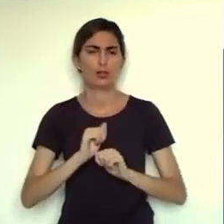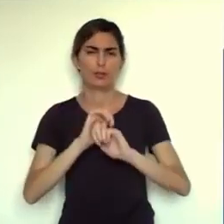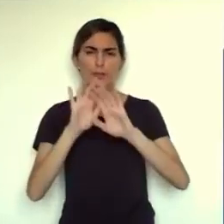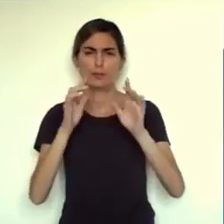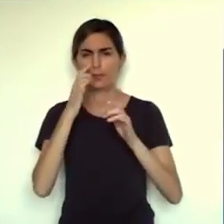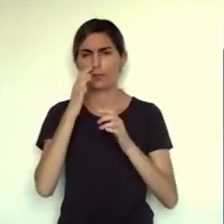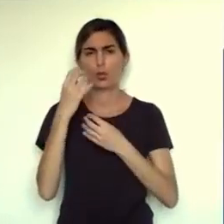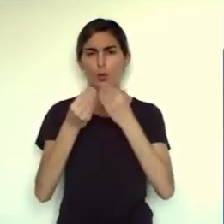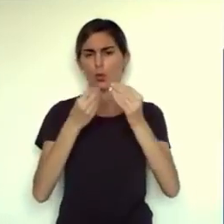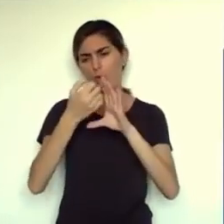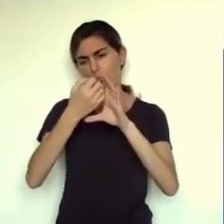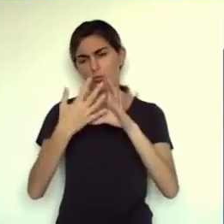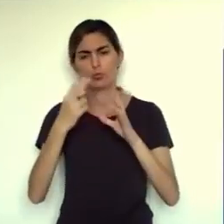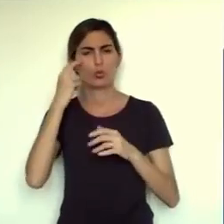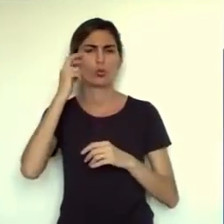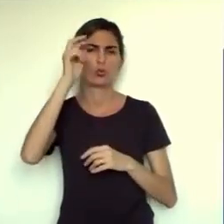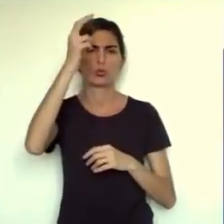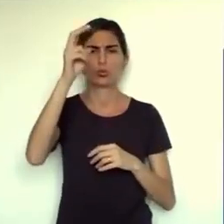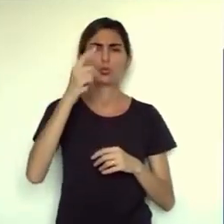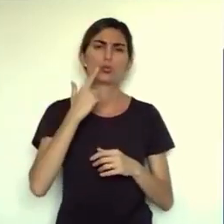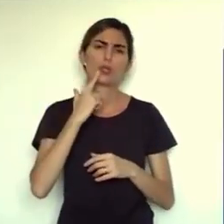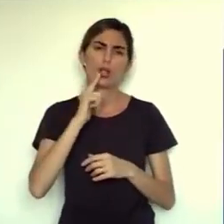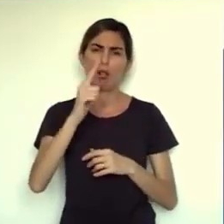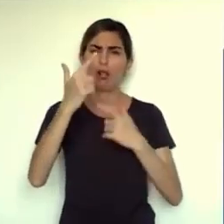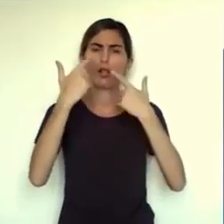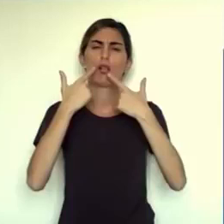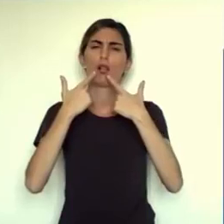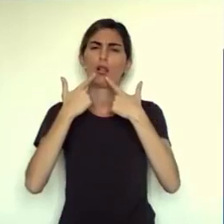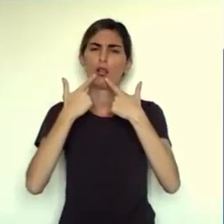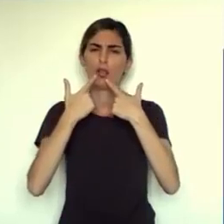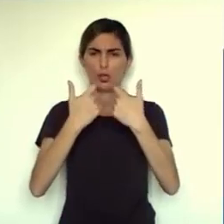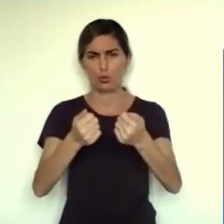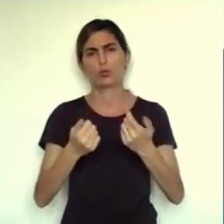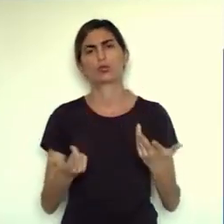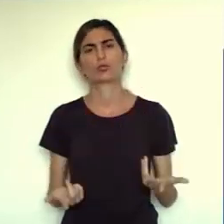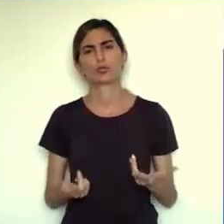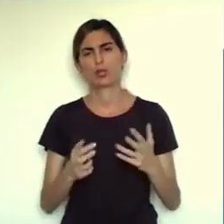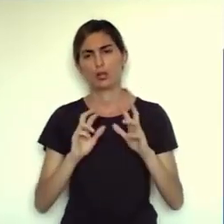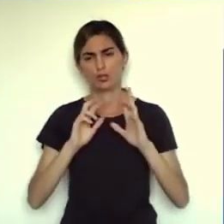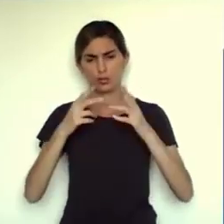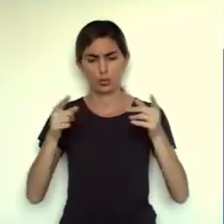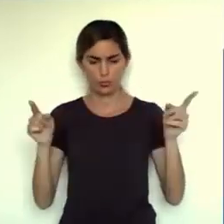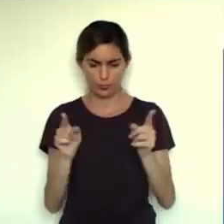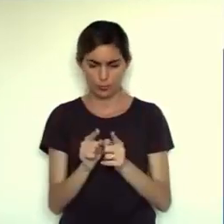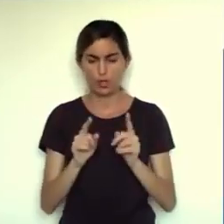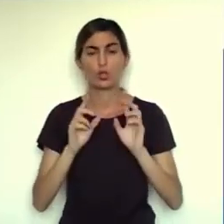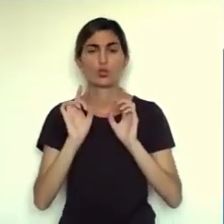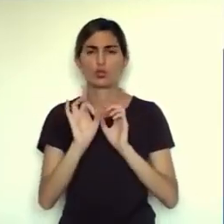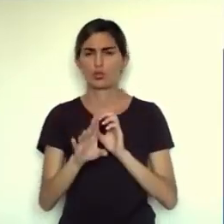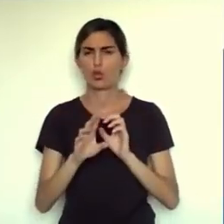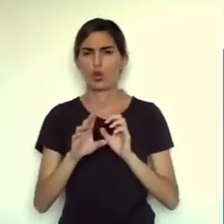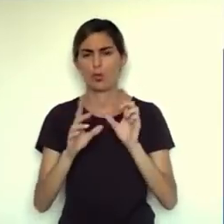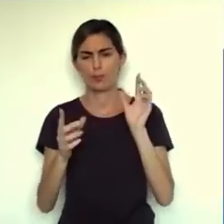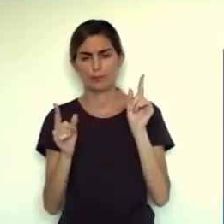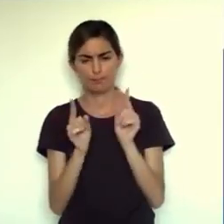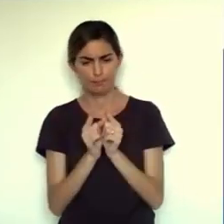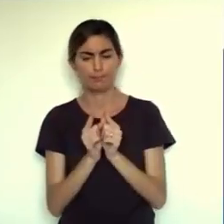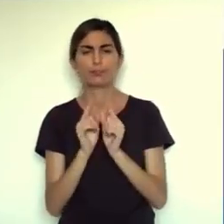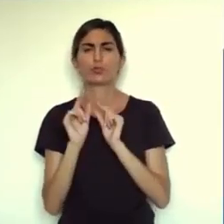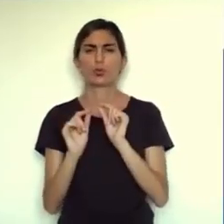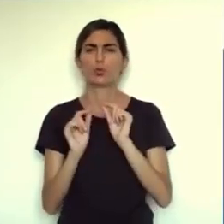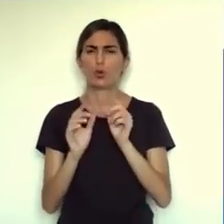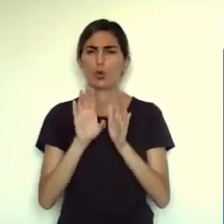mais abrangente, considerando aspectos culturais, linguísticos, e aí se restringe apenas, se